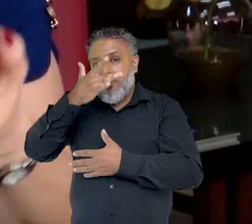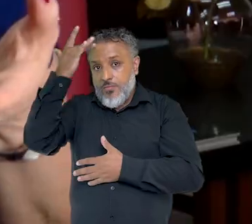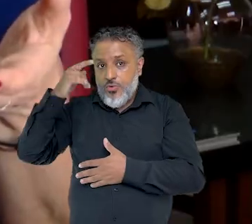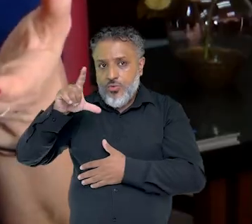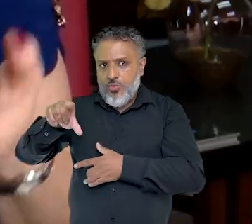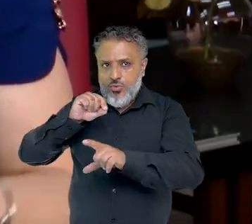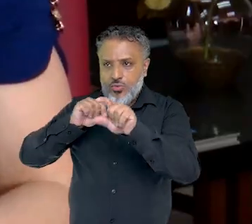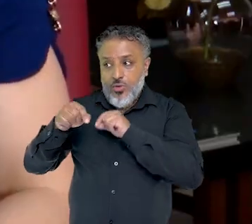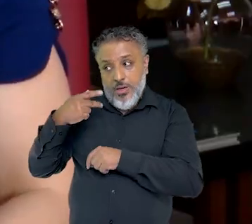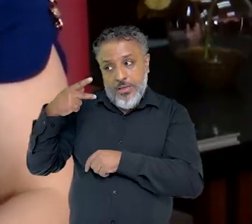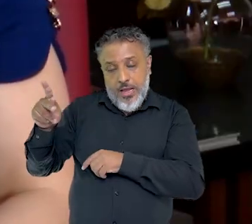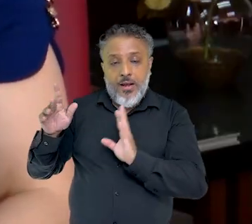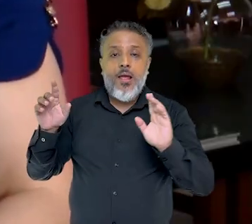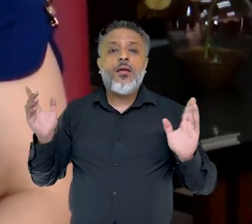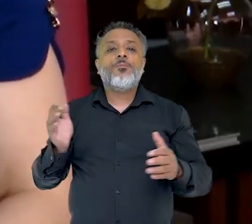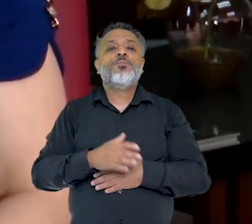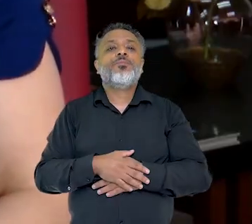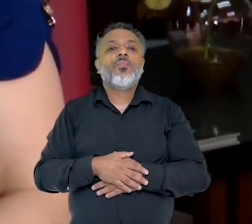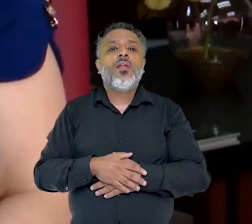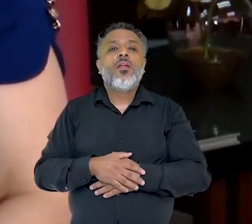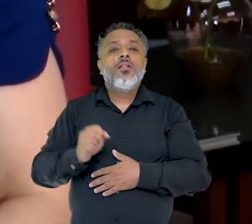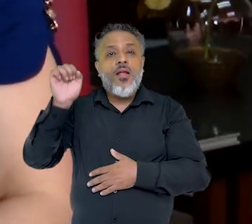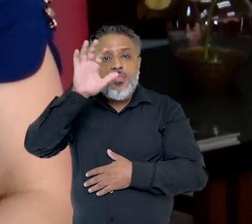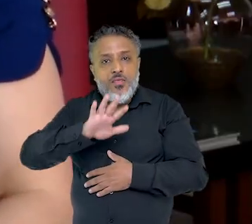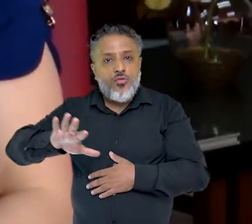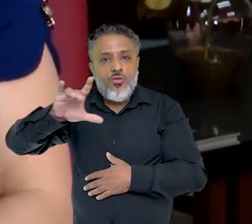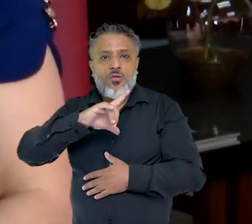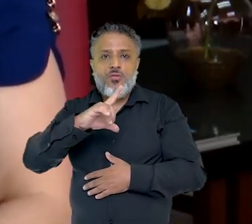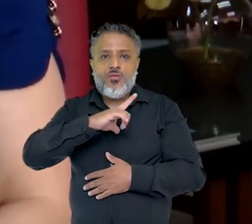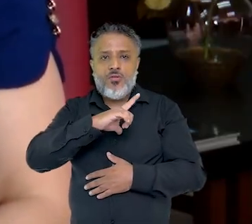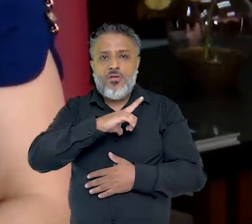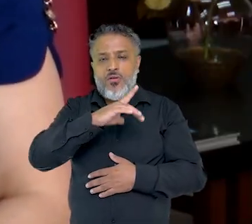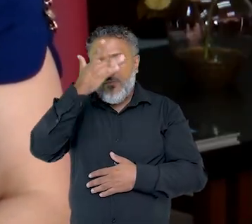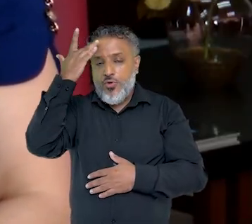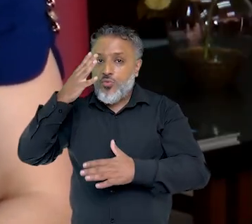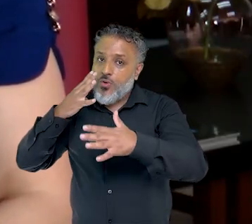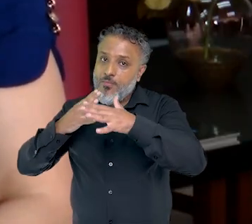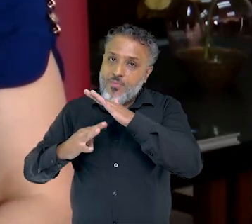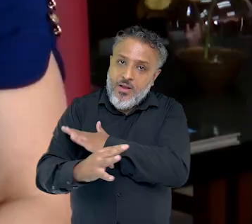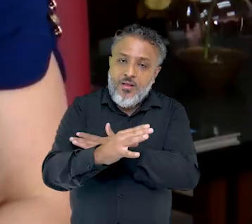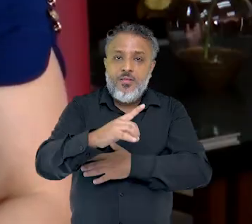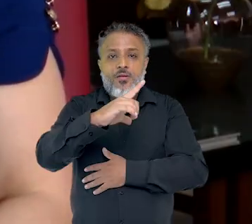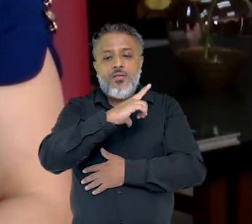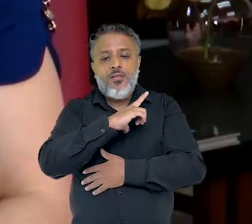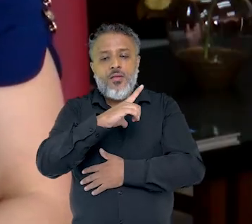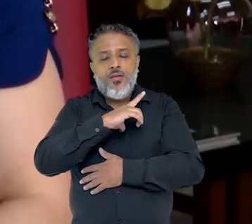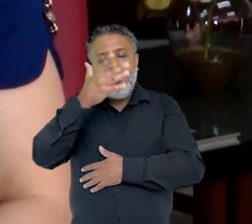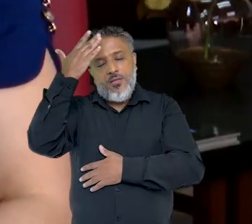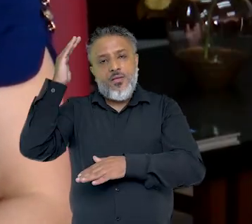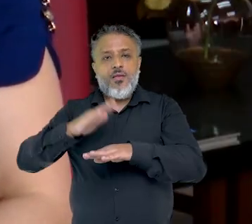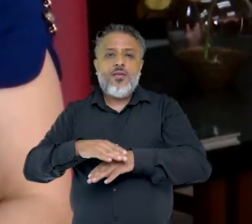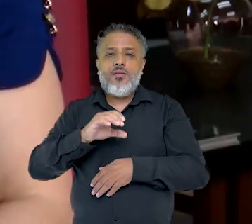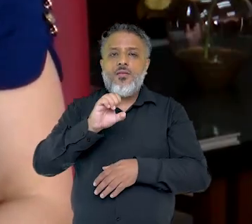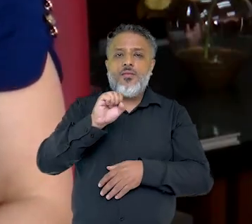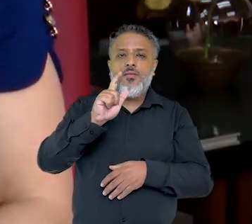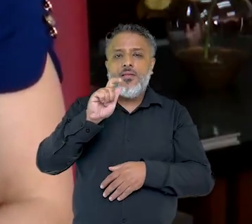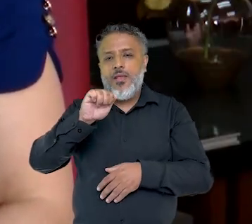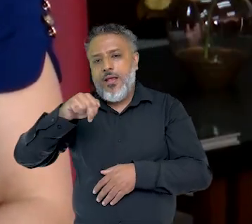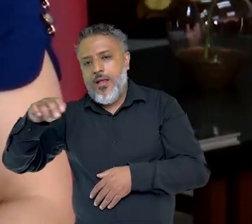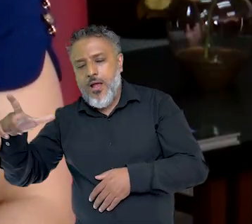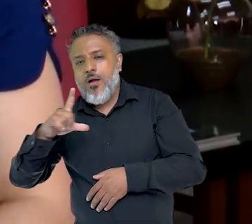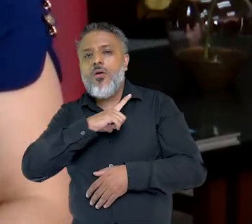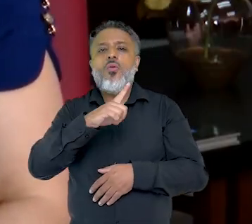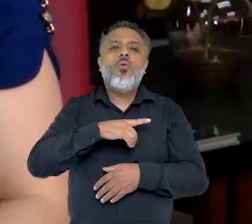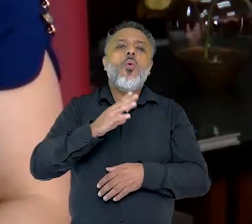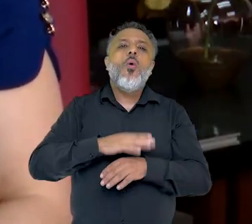delas. Entre as nacionalidades que nós temos também de pessoas migrantes, temos pessoas senegalesas, iraquianas,